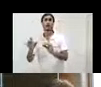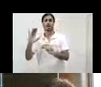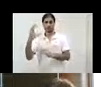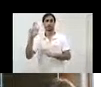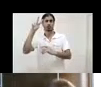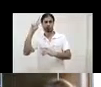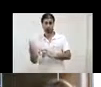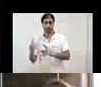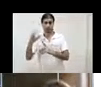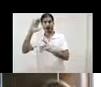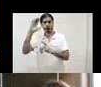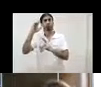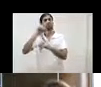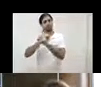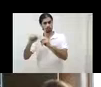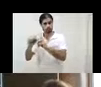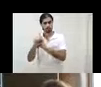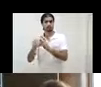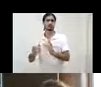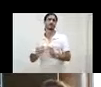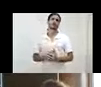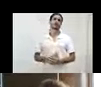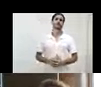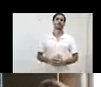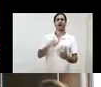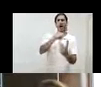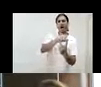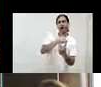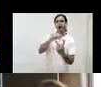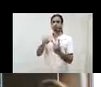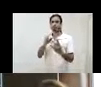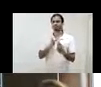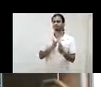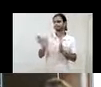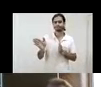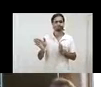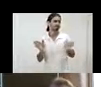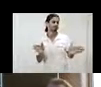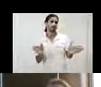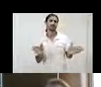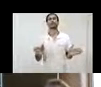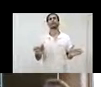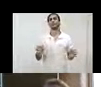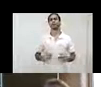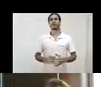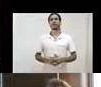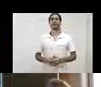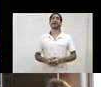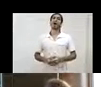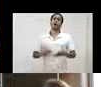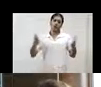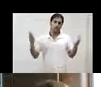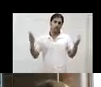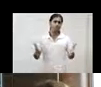Então, essa dualidade, uma certa medida, ela ainda está presente, mas que nós devemos superar o tempo todo.